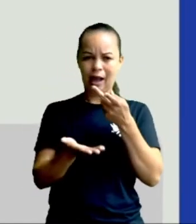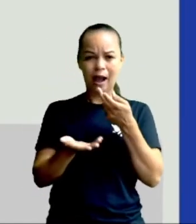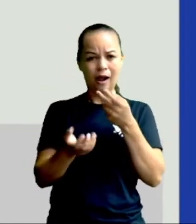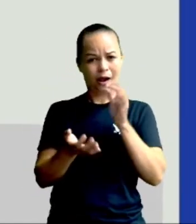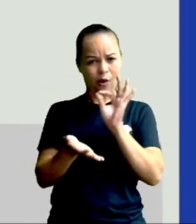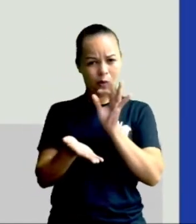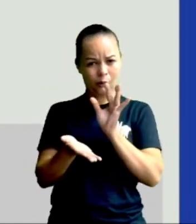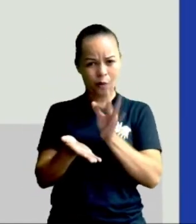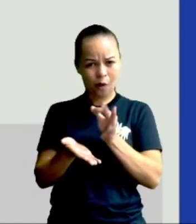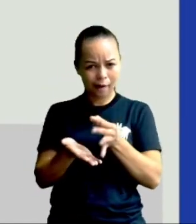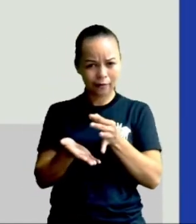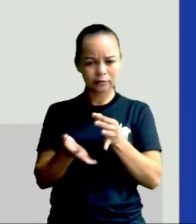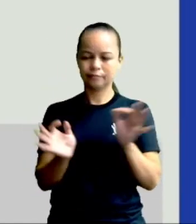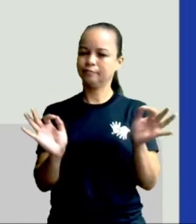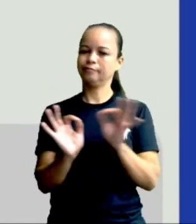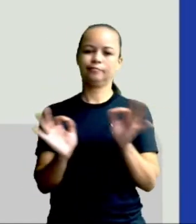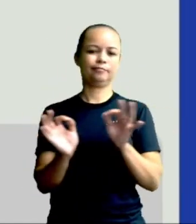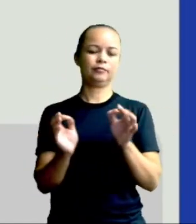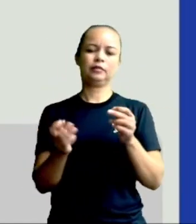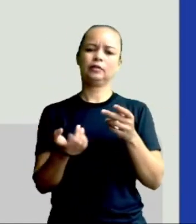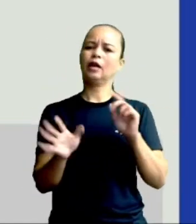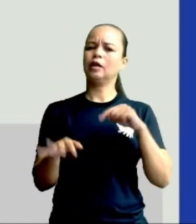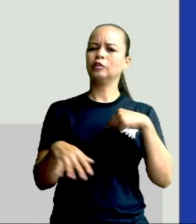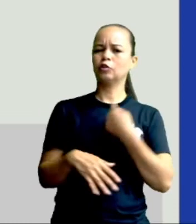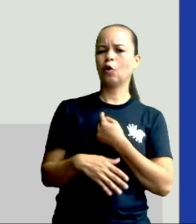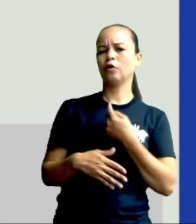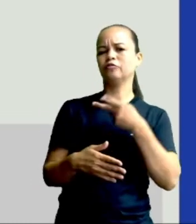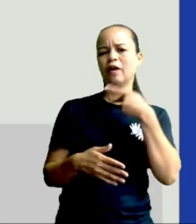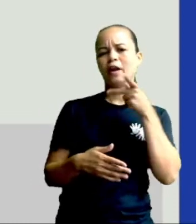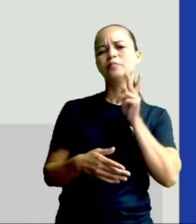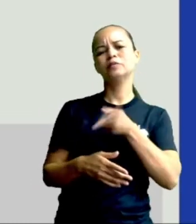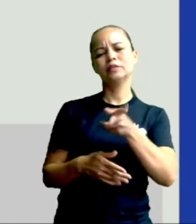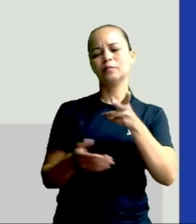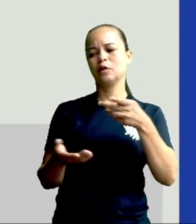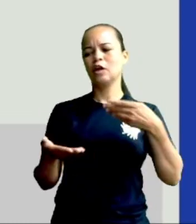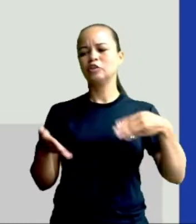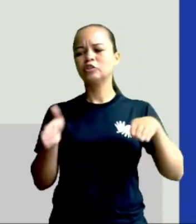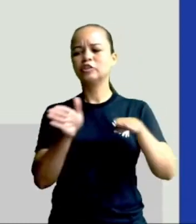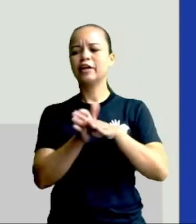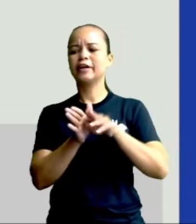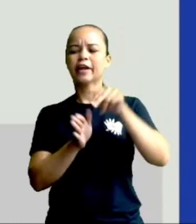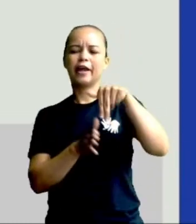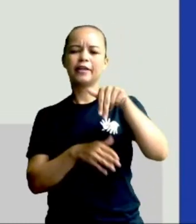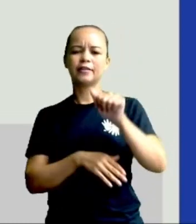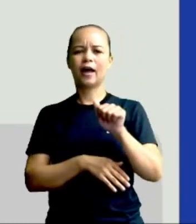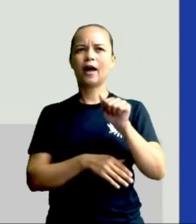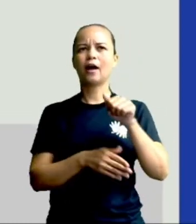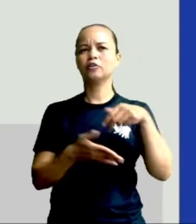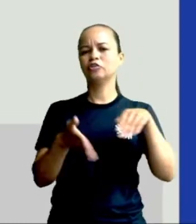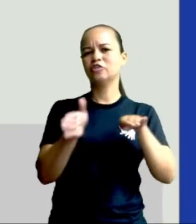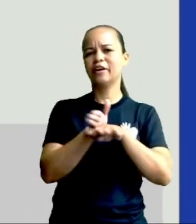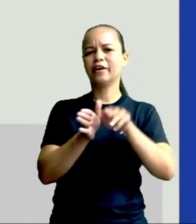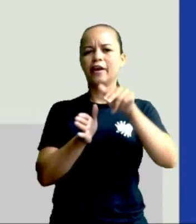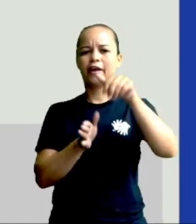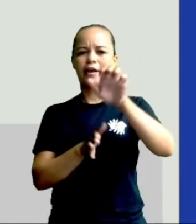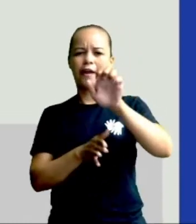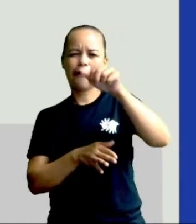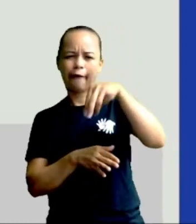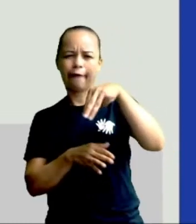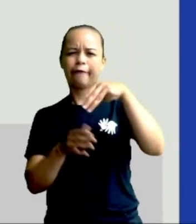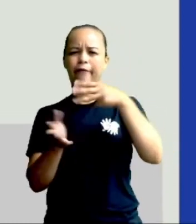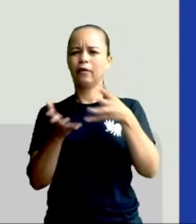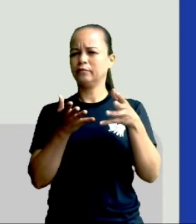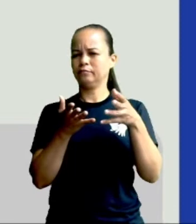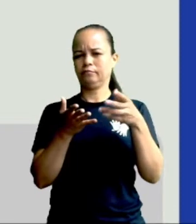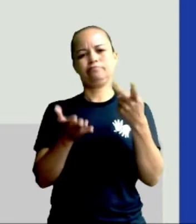tá nós falamos constantemente cheguei em Cheguei na cheguei no mas é correto não